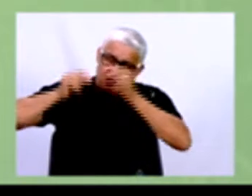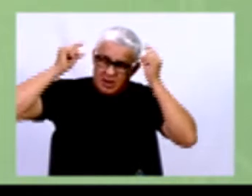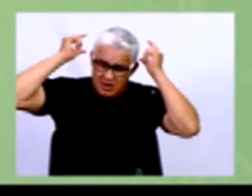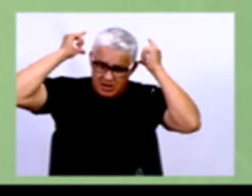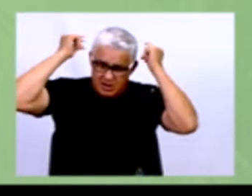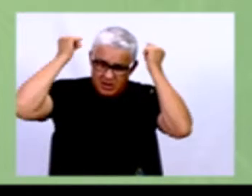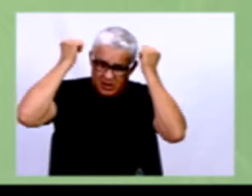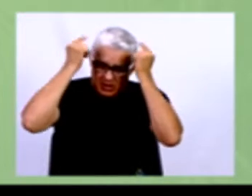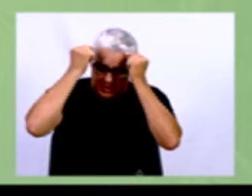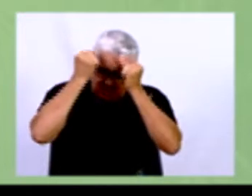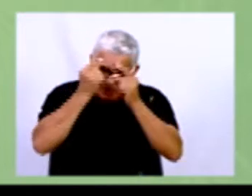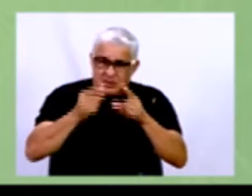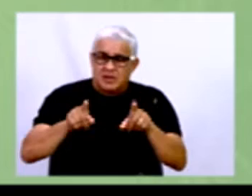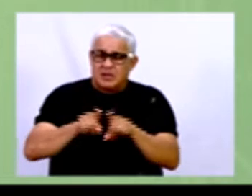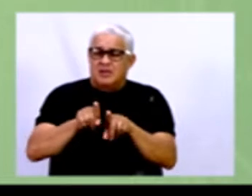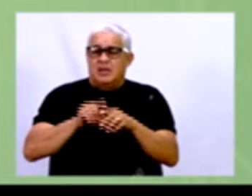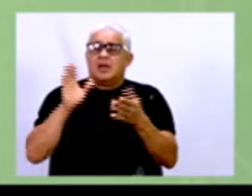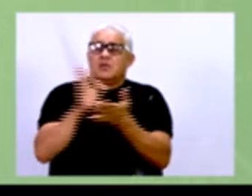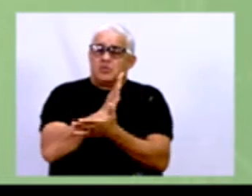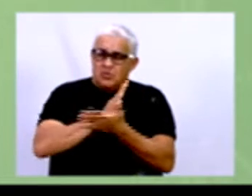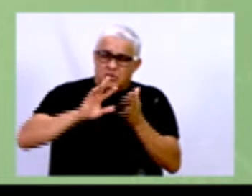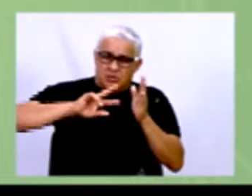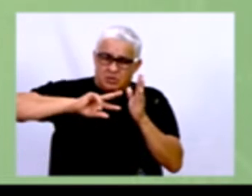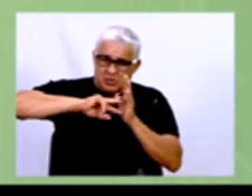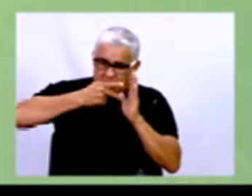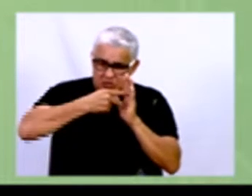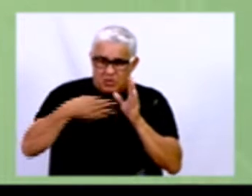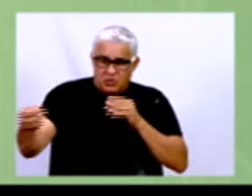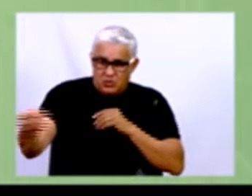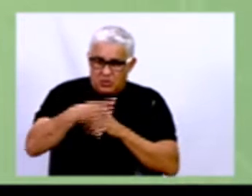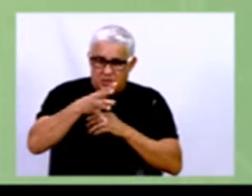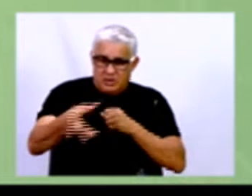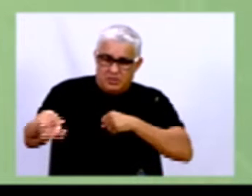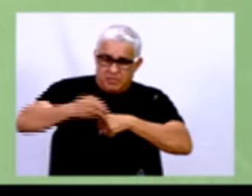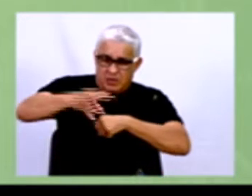feudalismo, obviamente adquirindo alguns significados novos. Mas